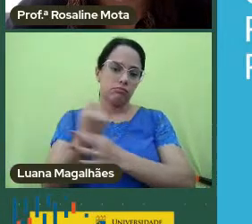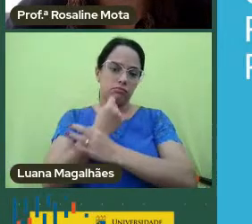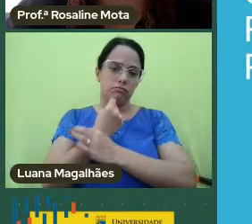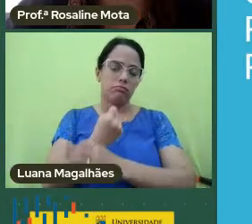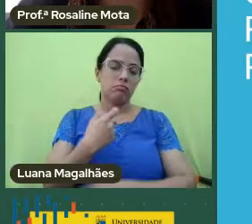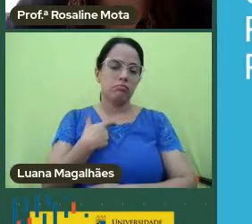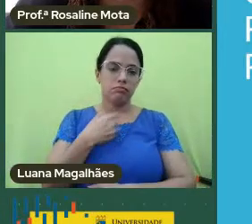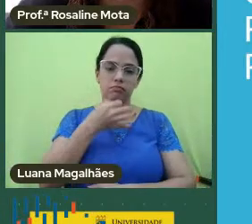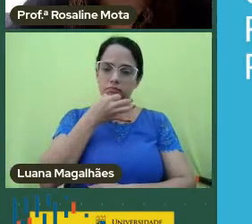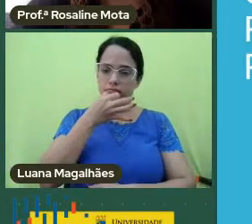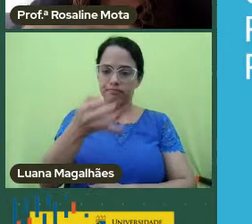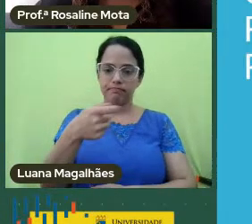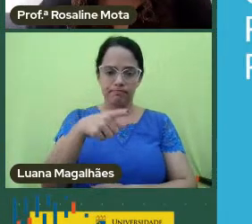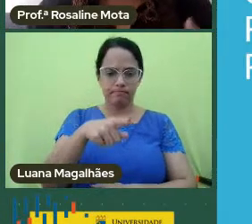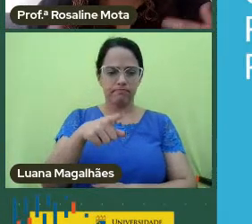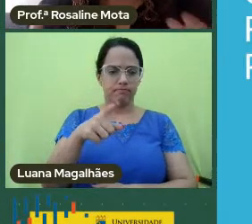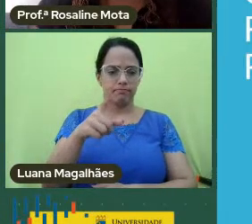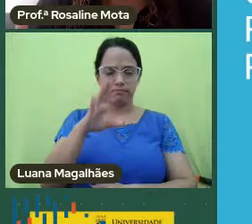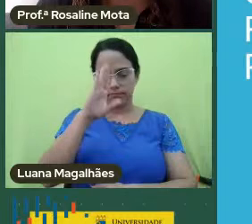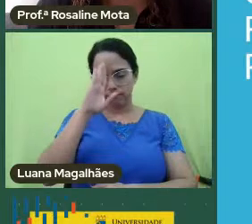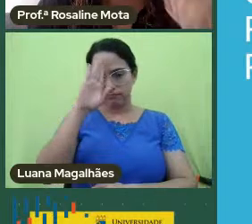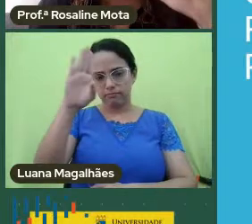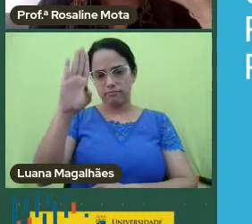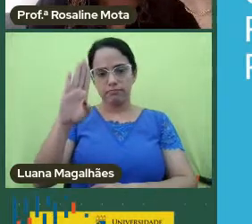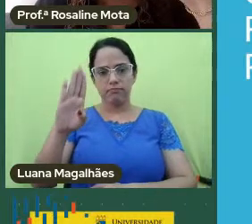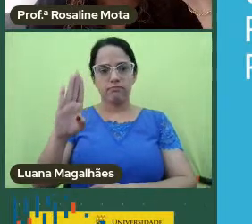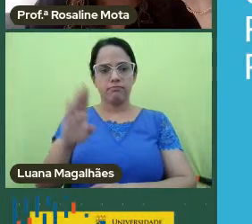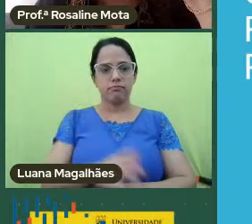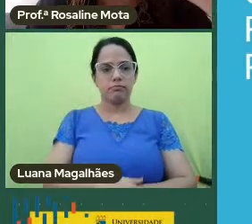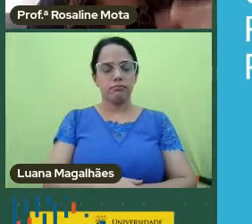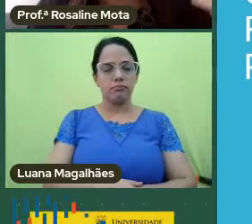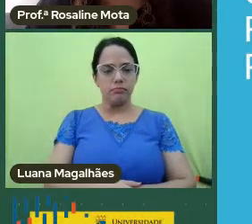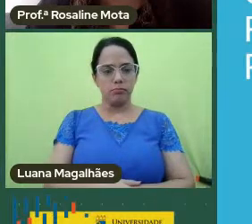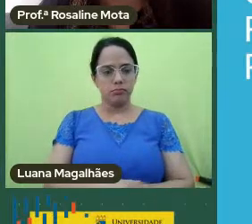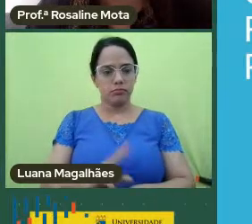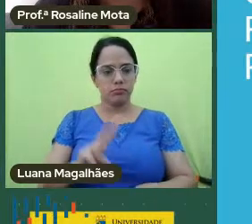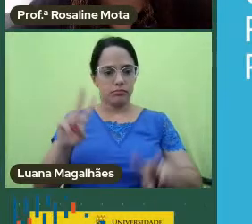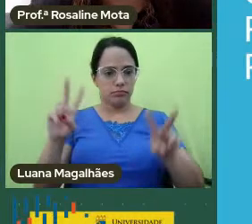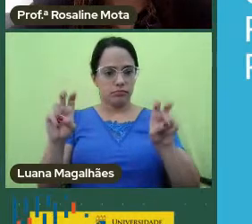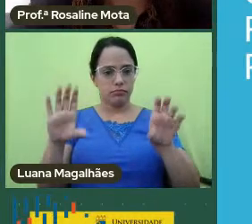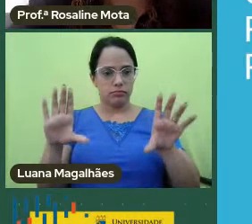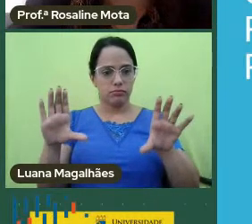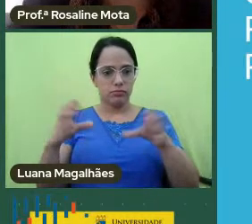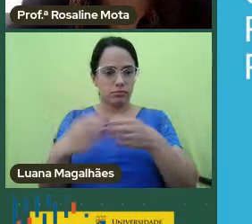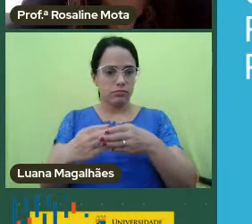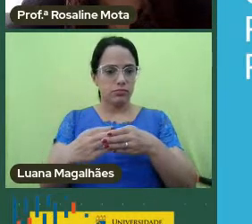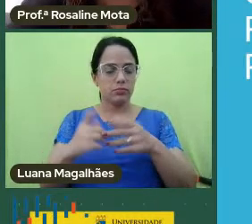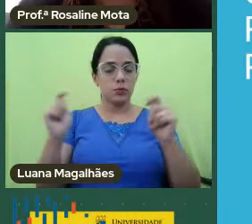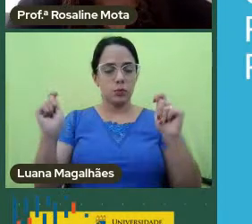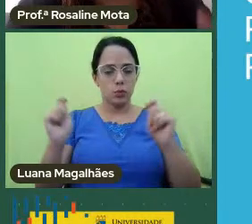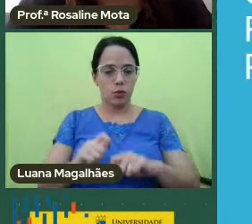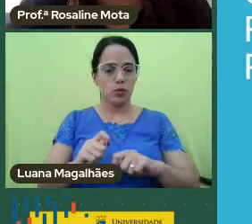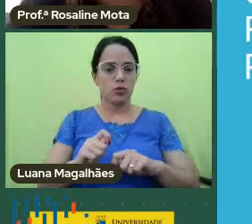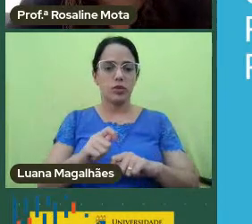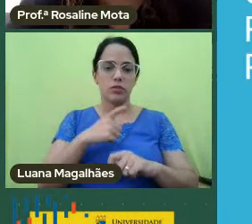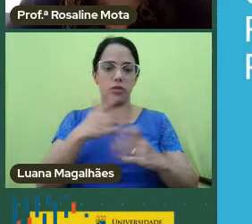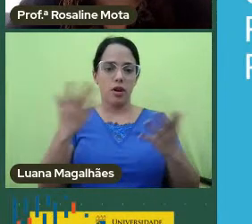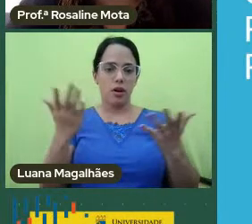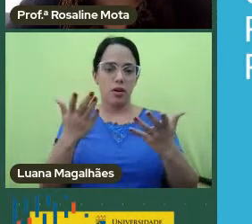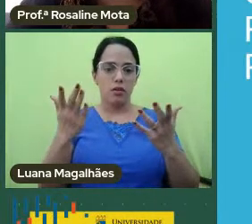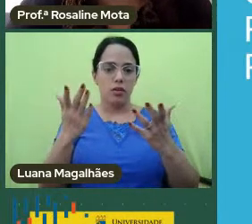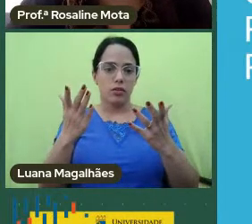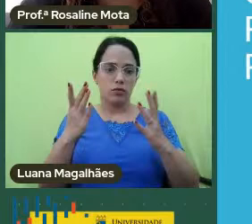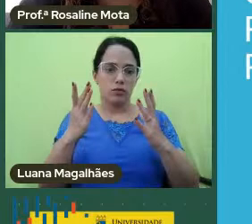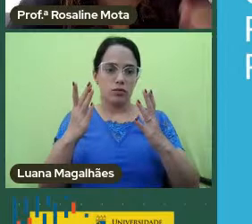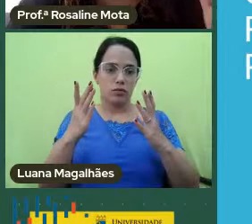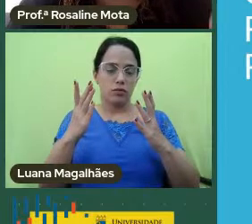dos principais pontos para esse frisson com as comissões é a possibilidade de eliminação. Mas a gente tem sempre